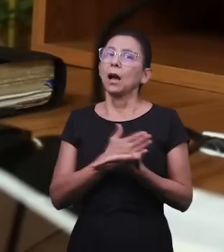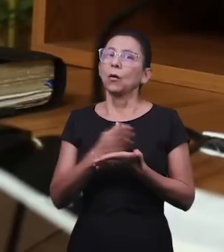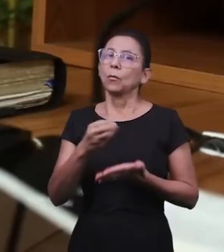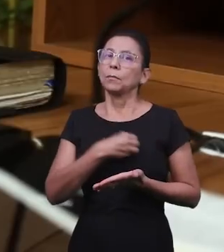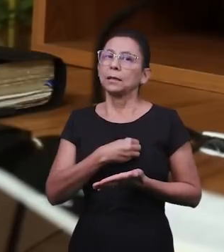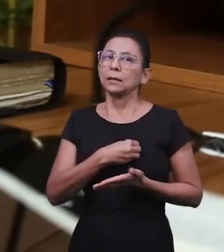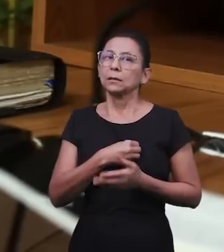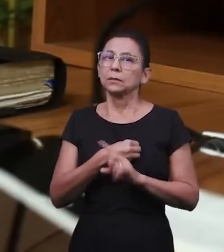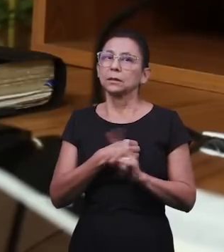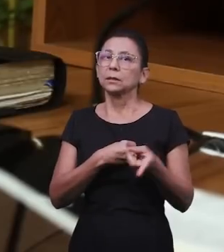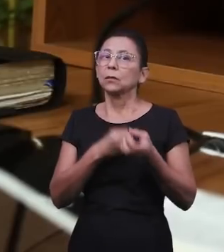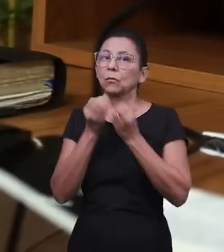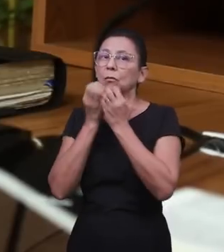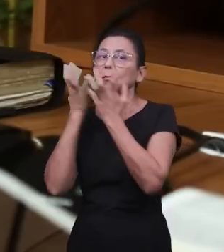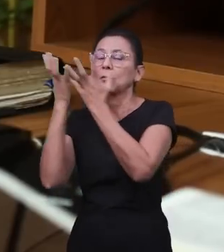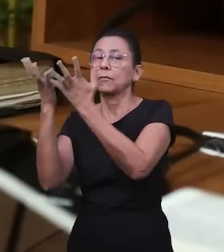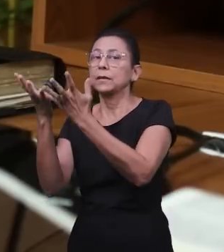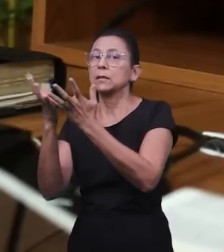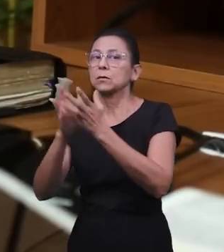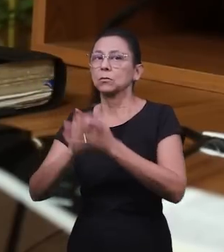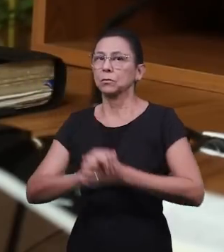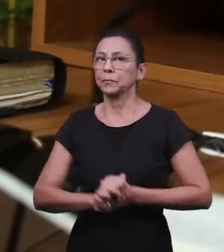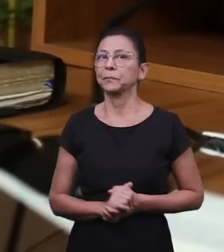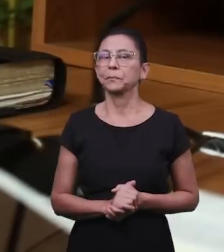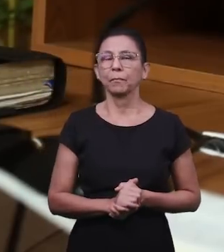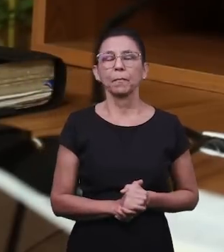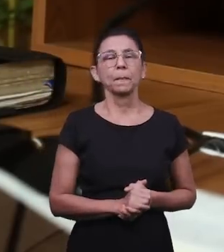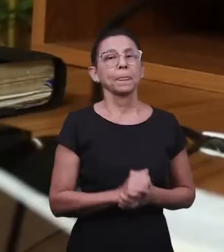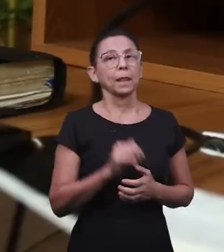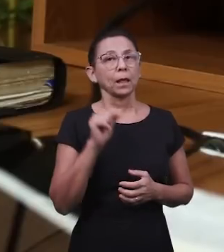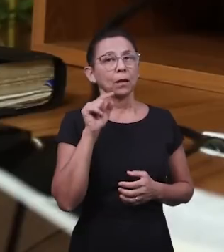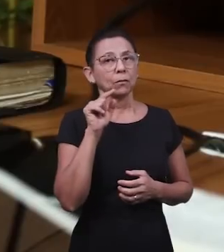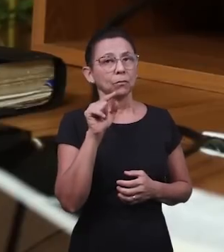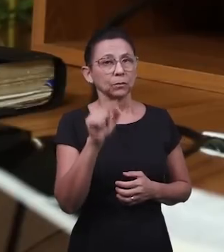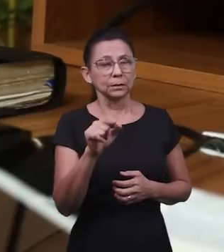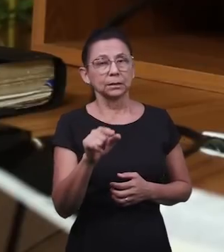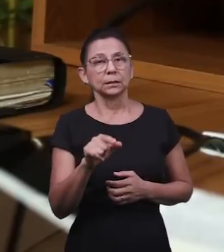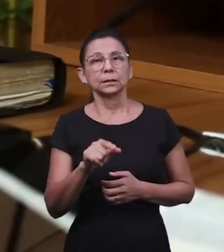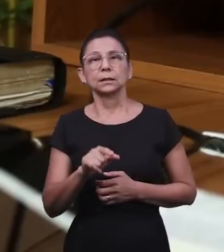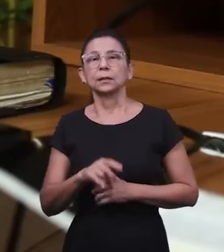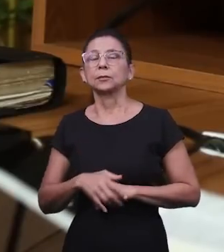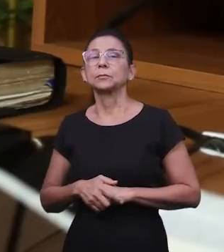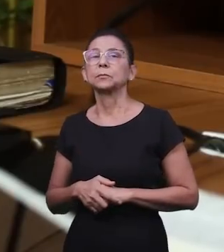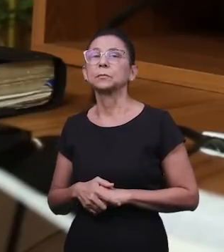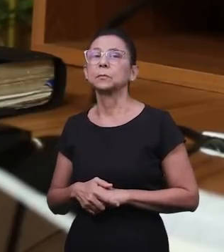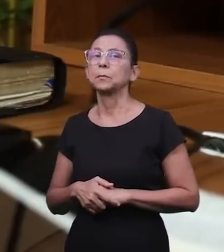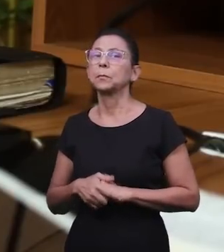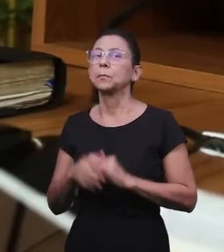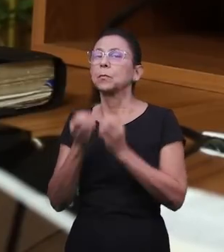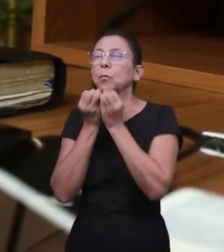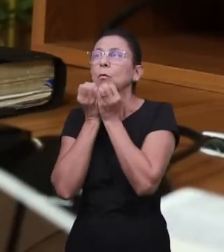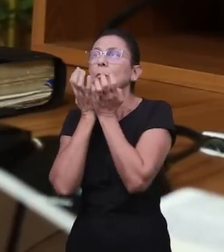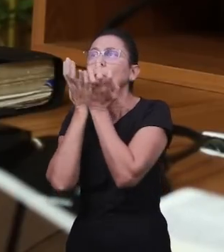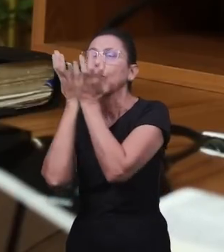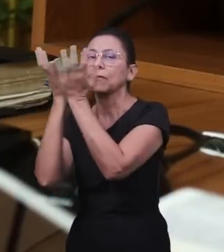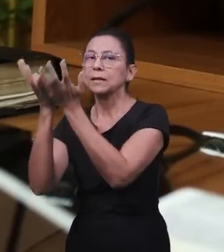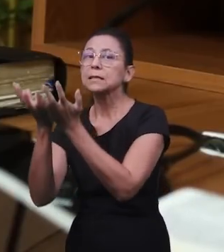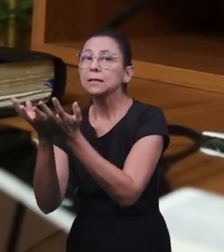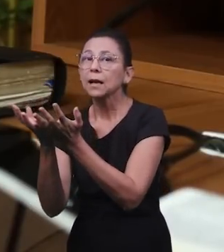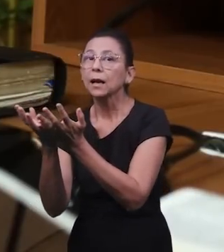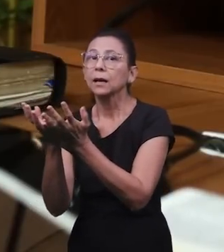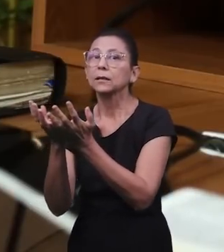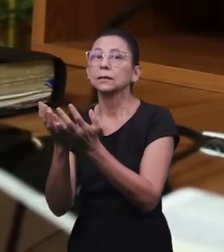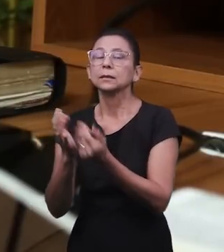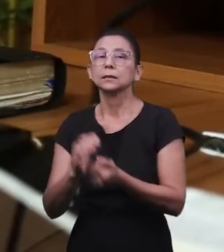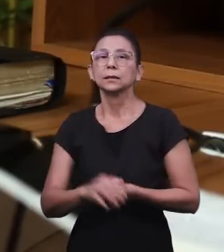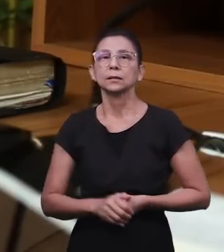vezes tem confissões que você tem que fazer a Deus, que você o maior... Quem foi o prejudicado? Foi Deus, do que você fez. Agora